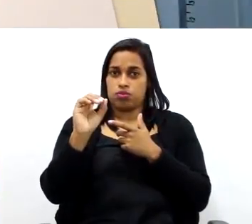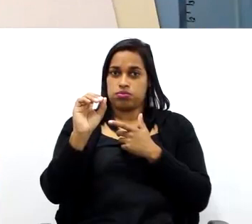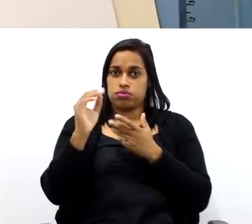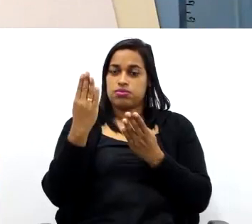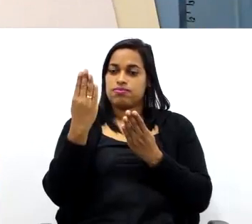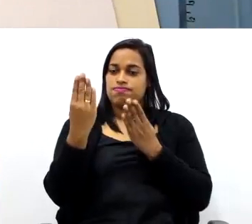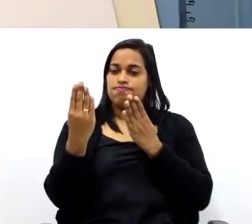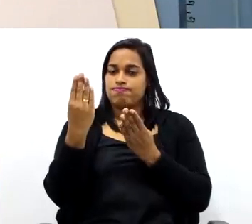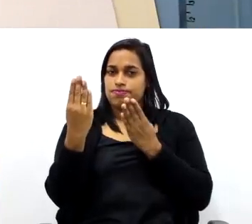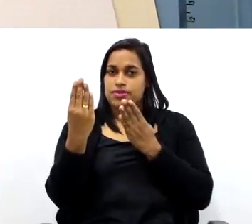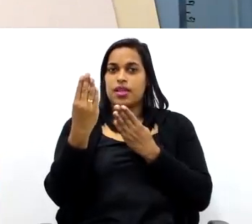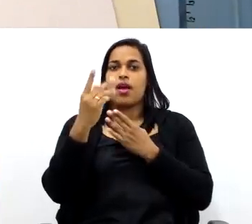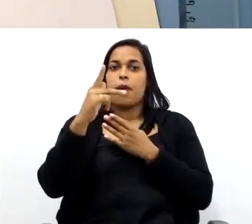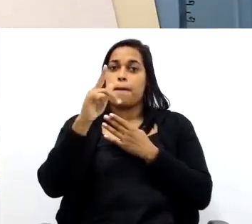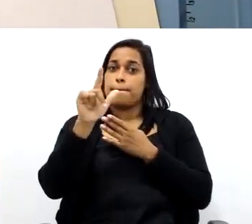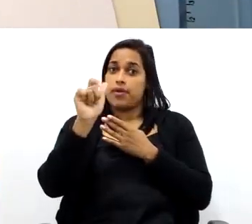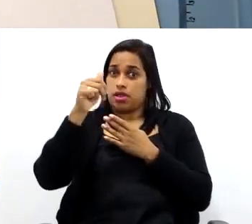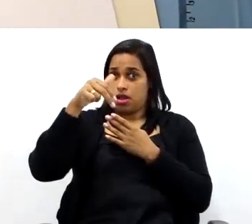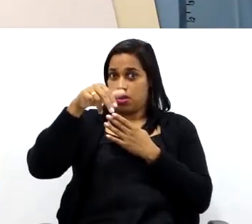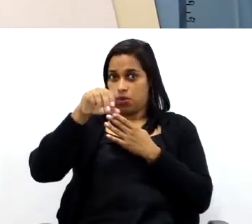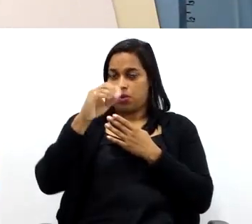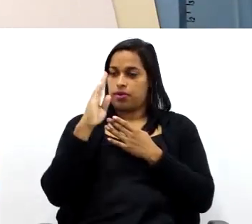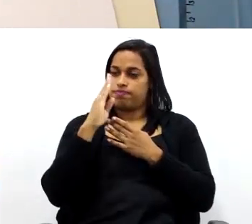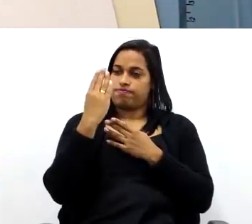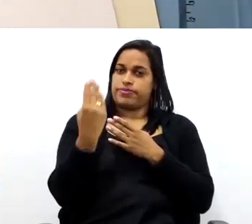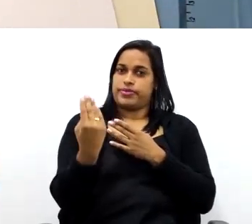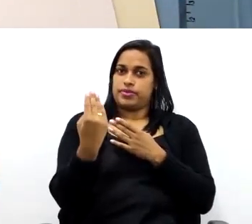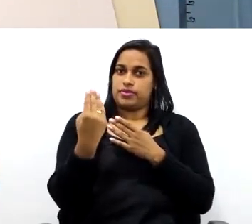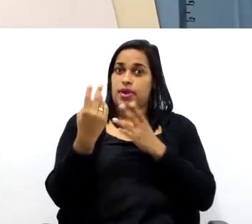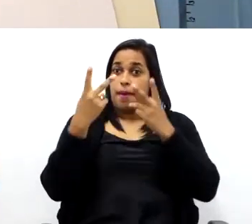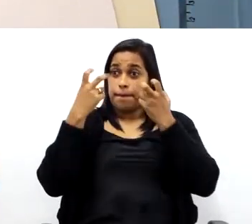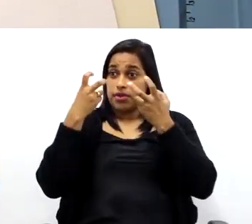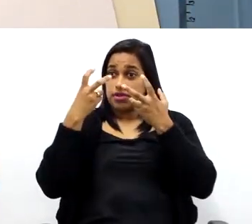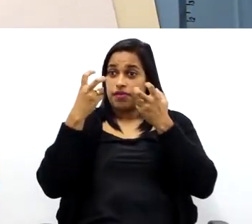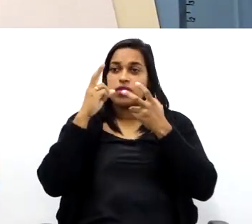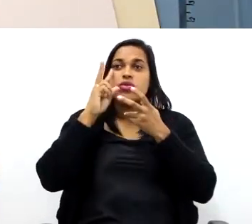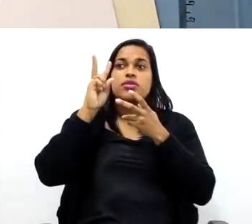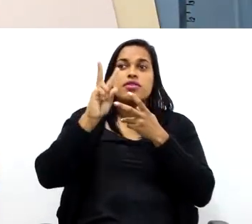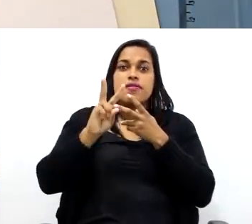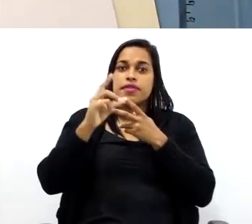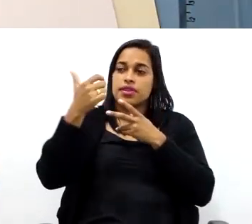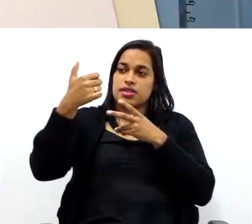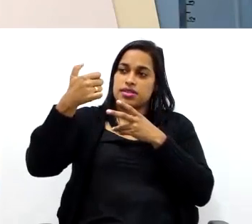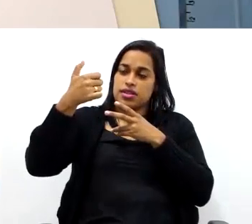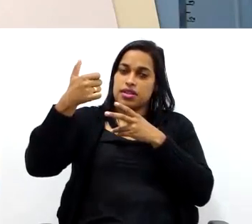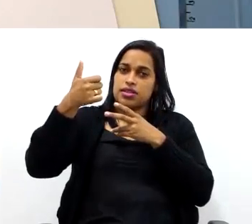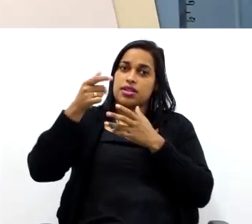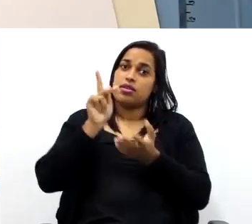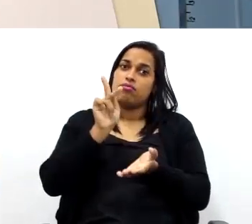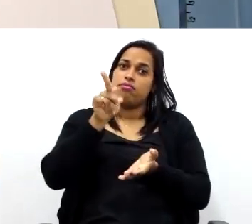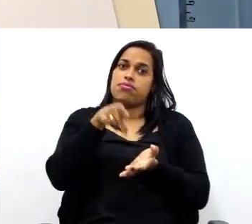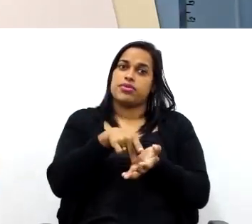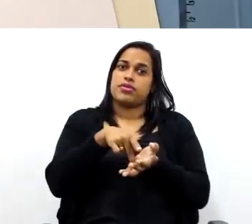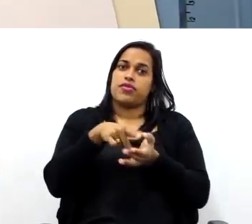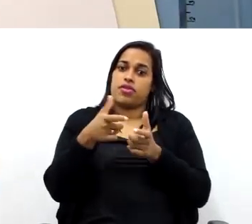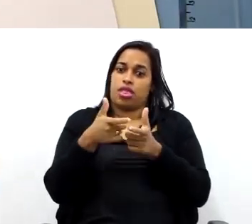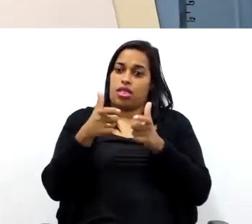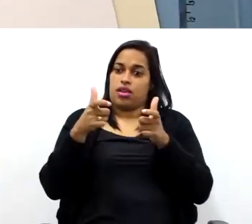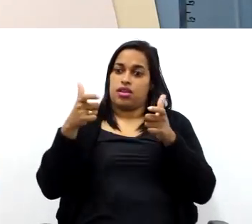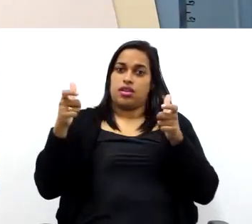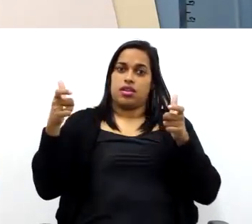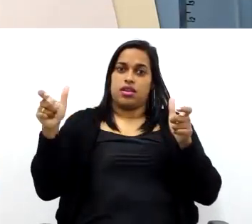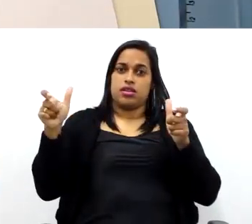ele vai ver essa caneta em verdadeira grandeza. Verdadeira